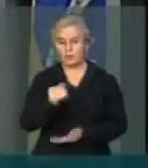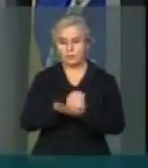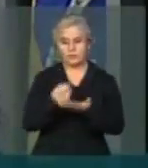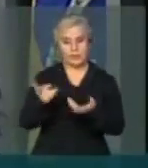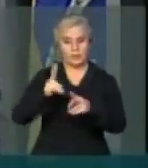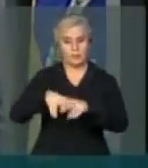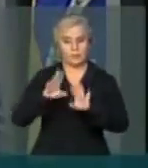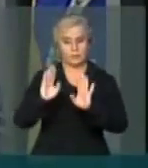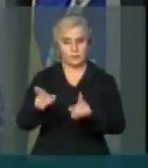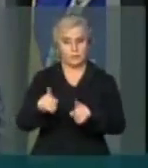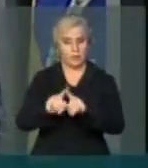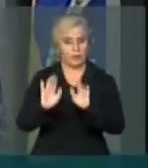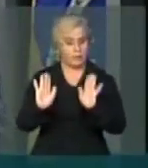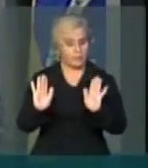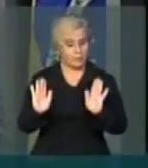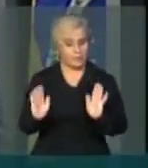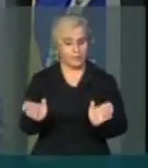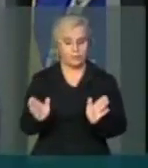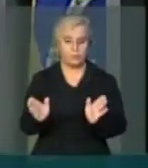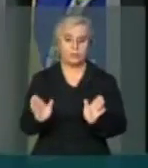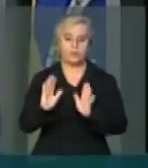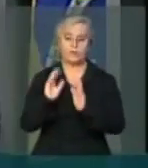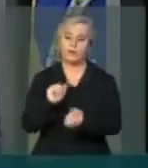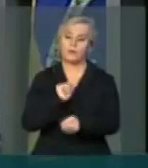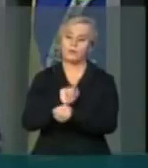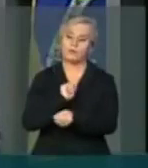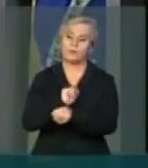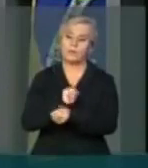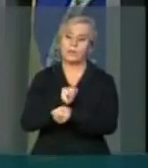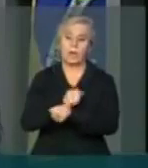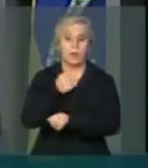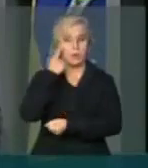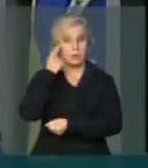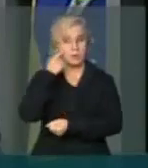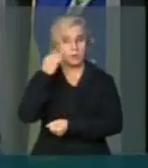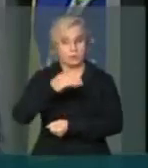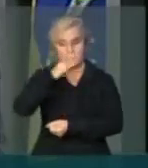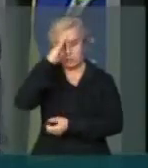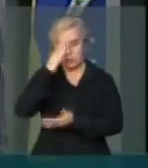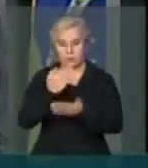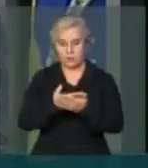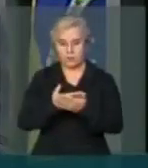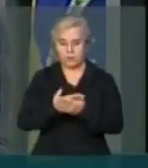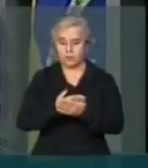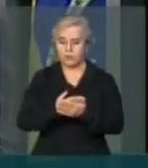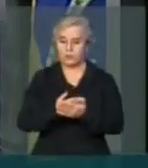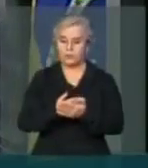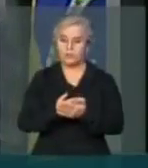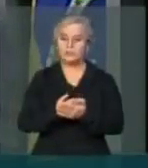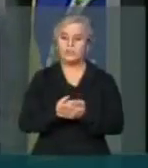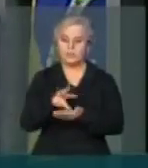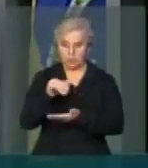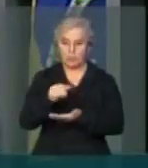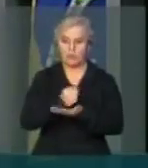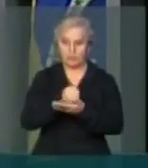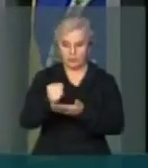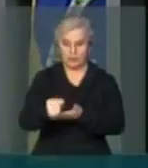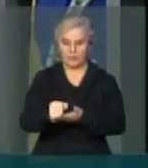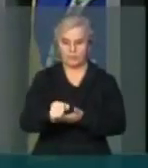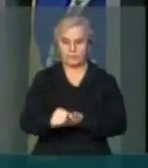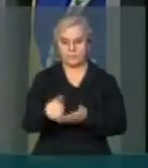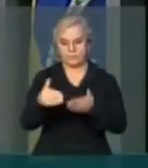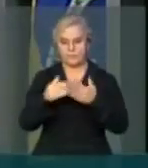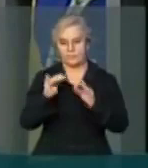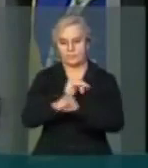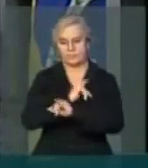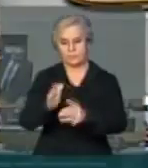Mas a justiça tarda, mas não falha. Eu tenho certeza que o que é dele está guardado. Que conste nos anais da casa e na voz do Brasil,